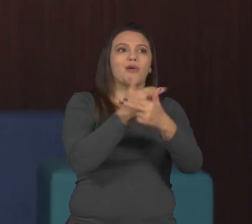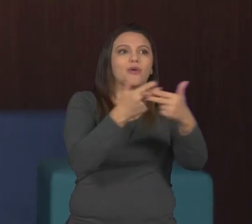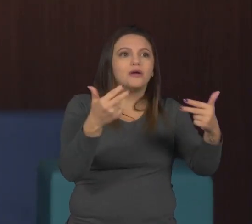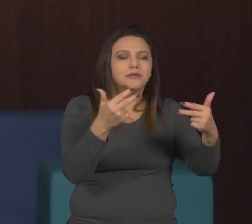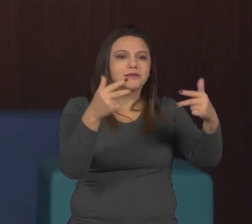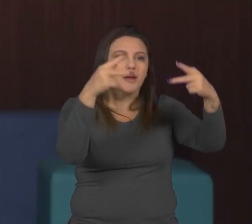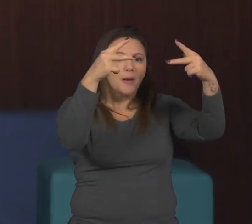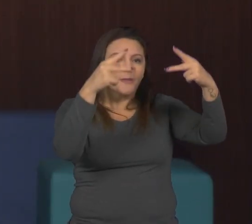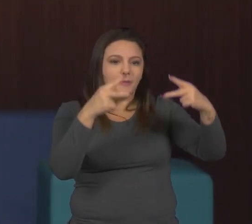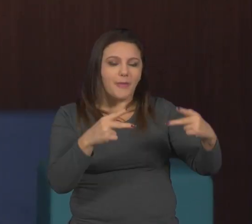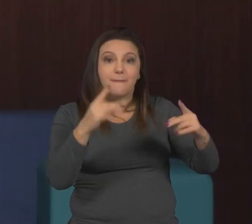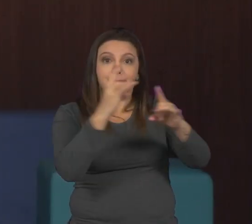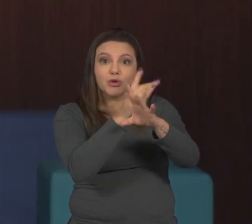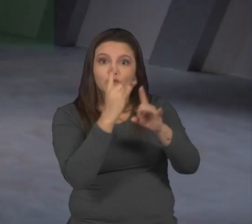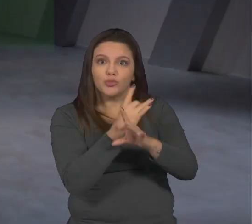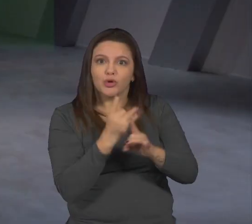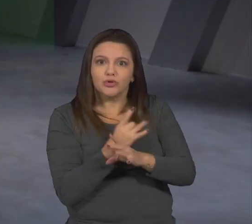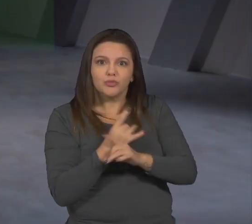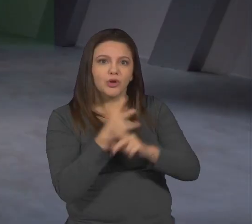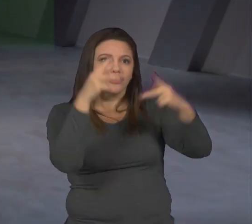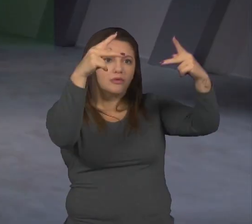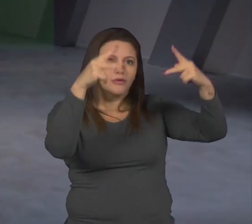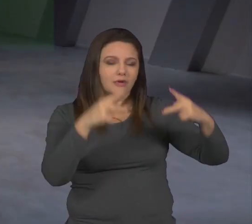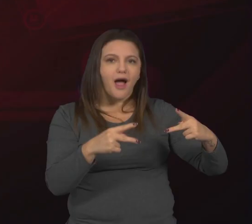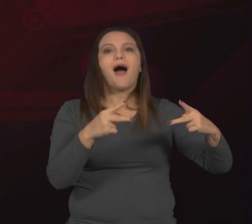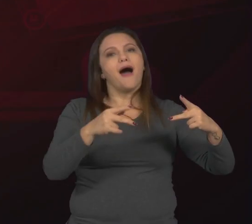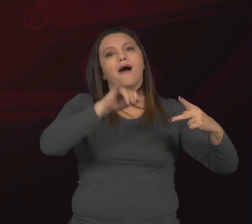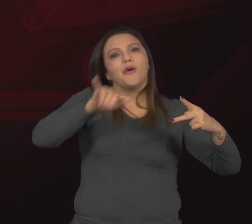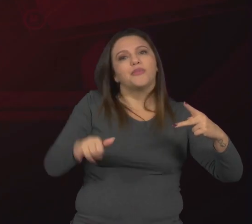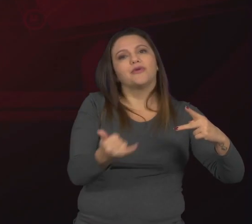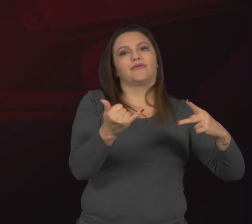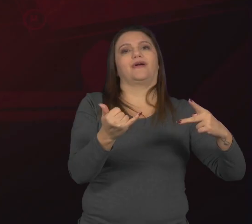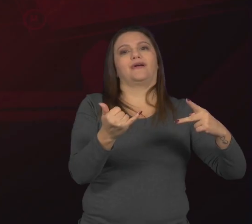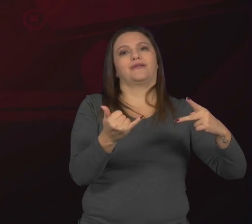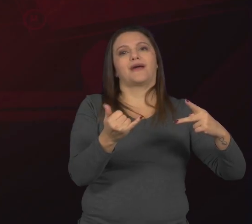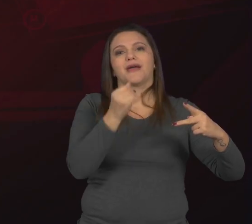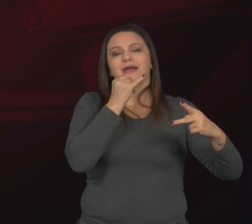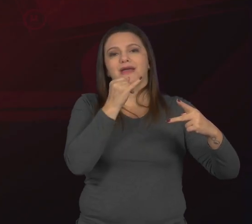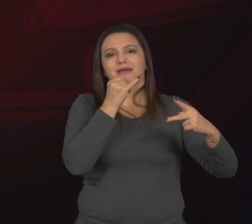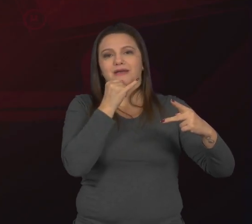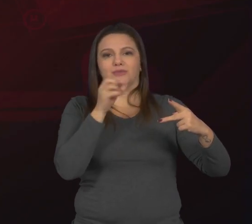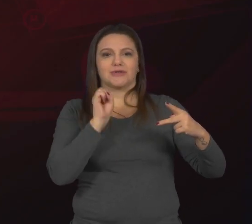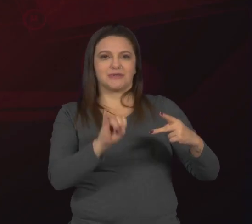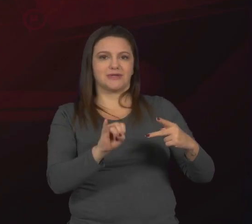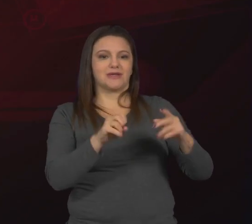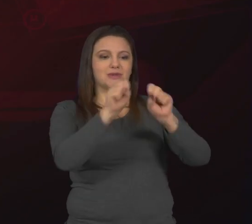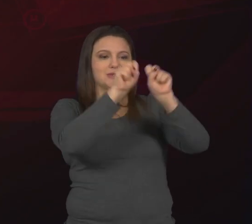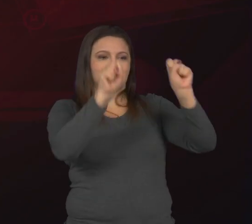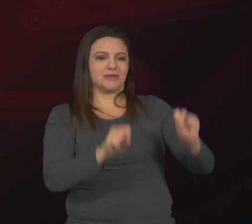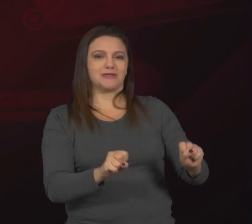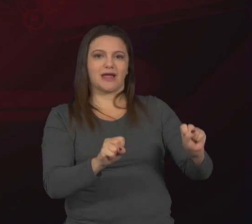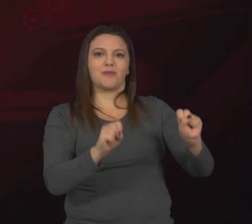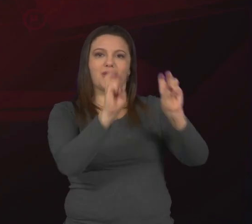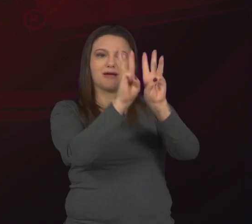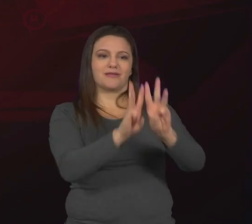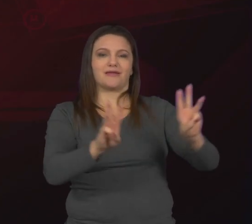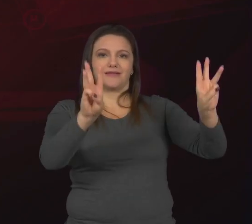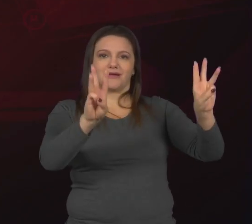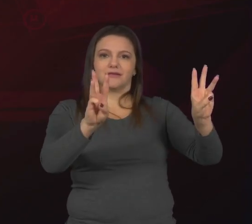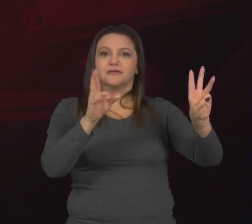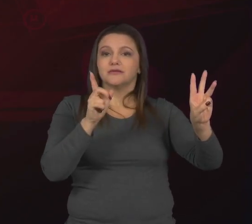já traz um monte de coisa pronta. Por exemplo, já traz, né, eu vou desenvolver um sistema web, com páginas web, ele já traz, por